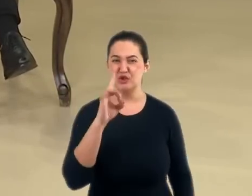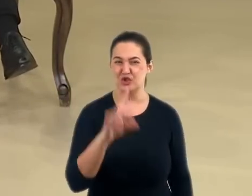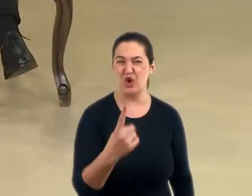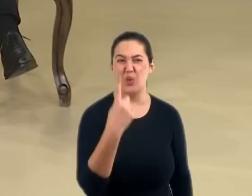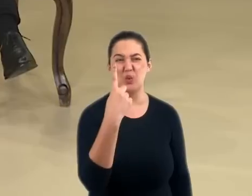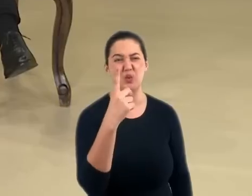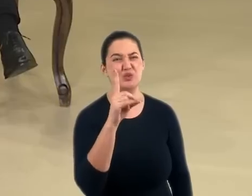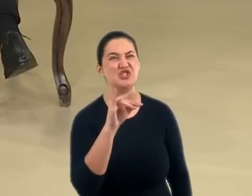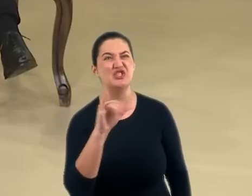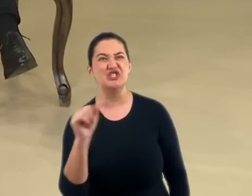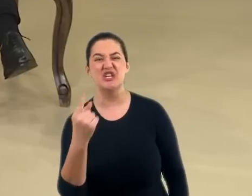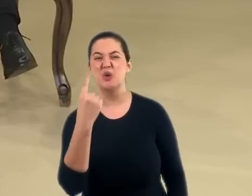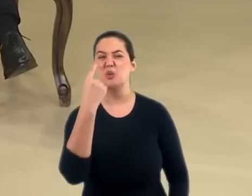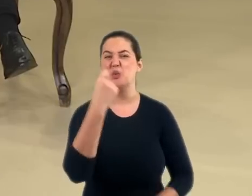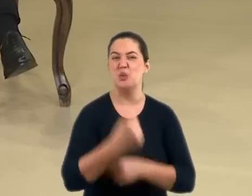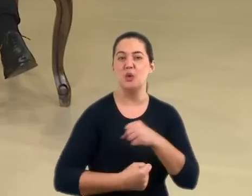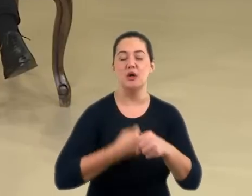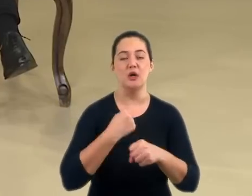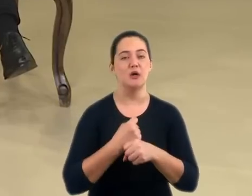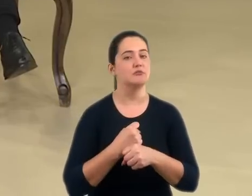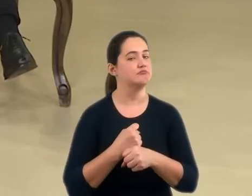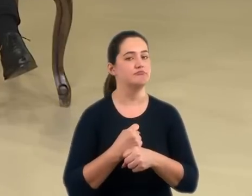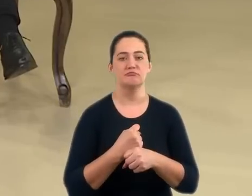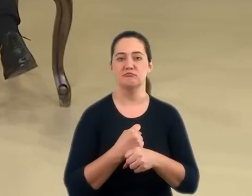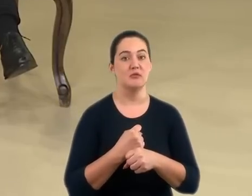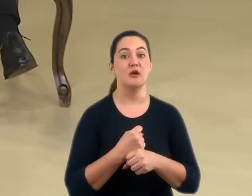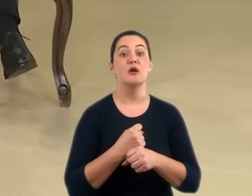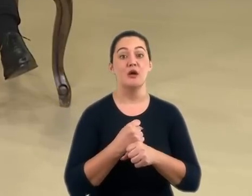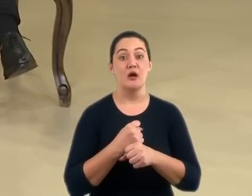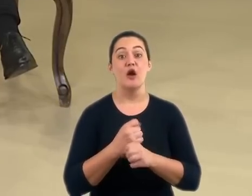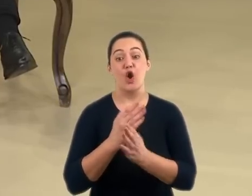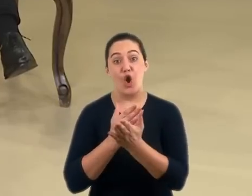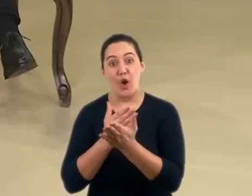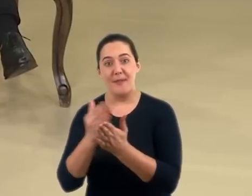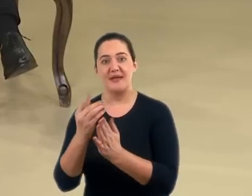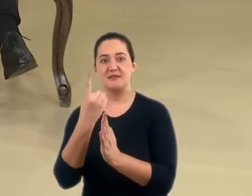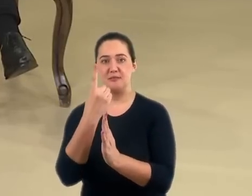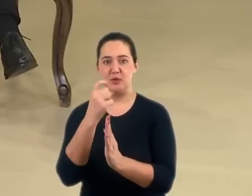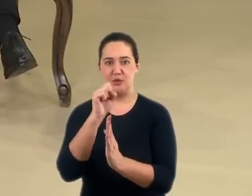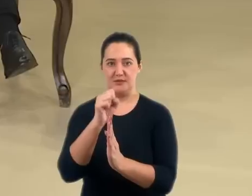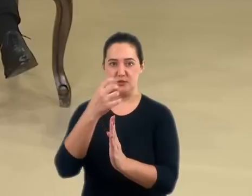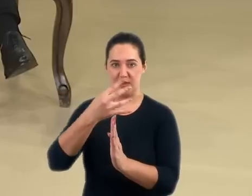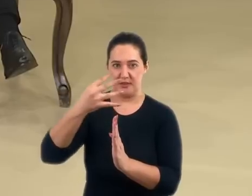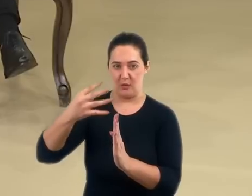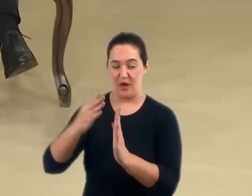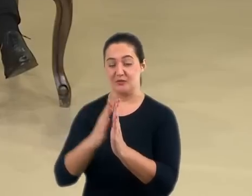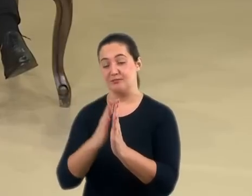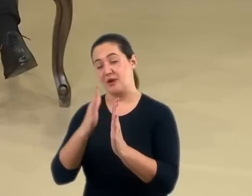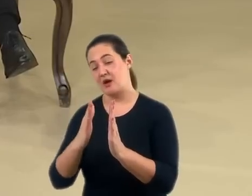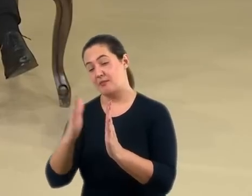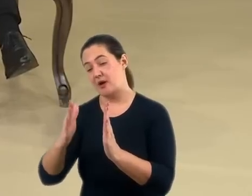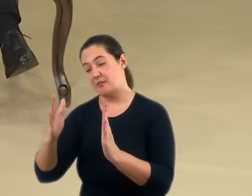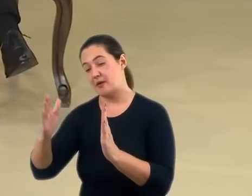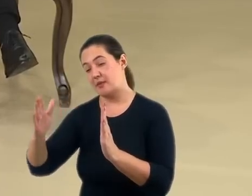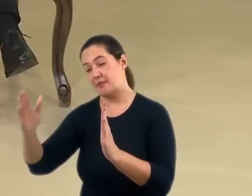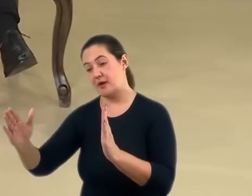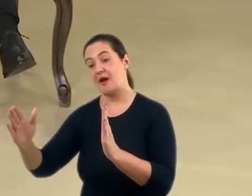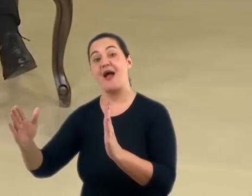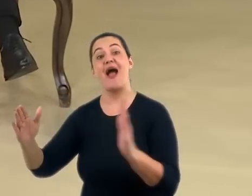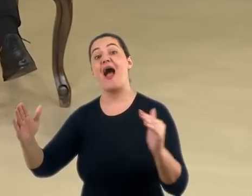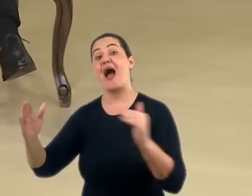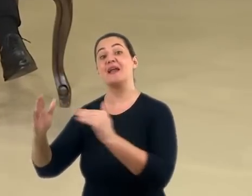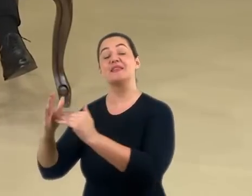mesmo num ano. Essa purificação continuaria desde 1844 até que o pecado fosse